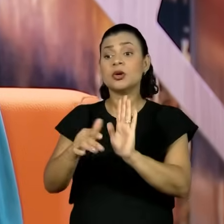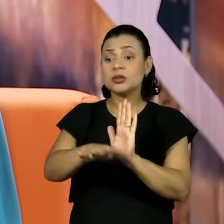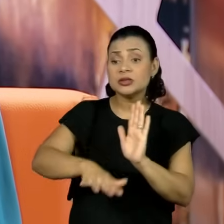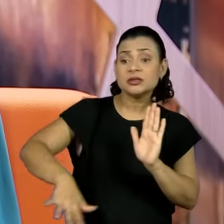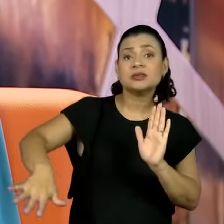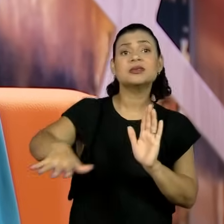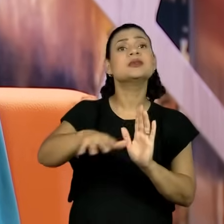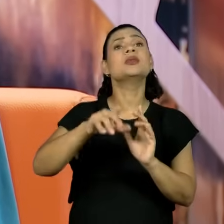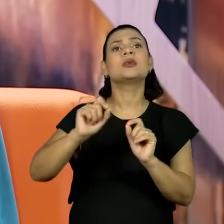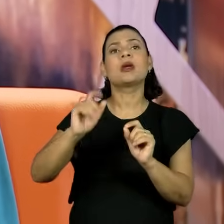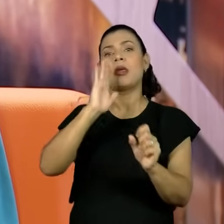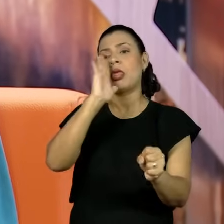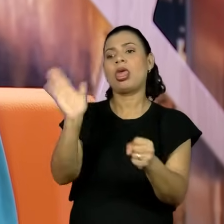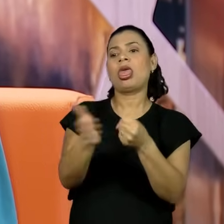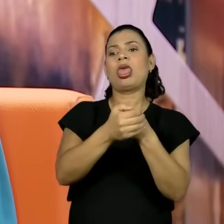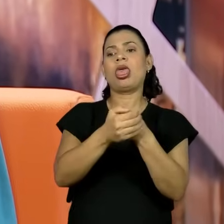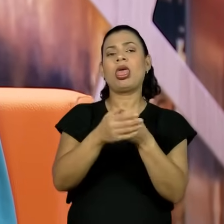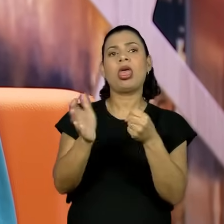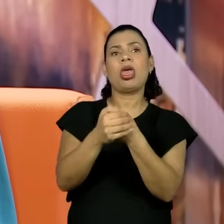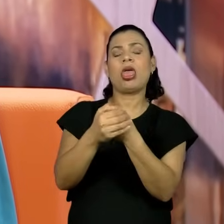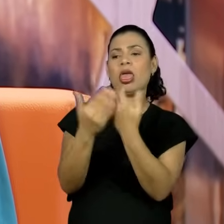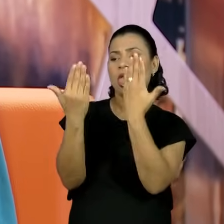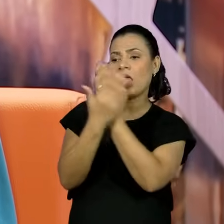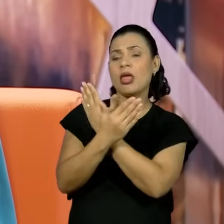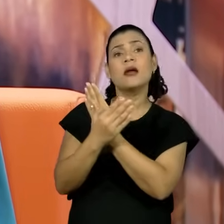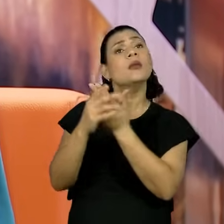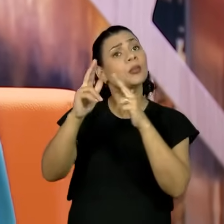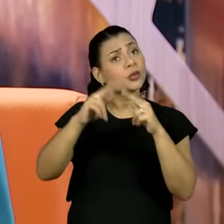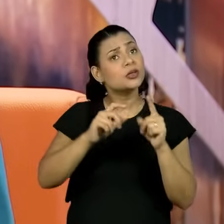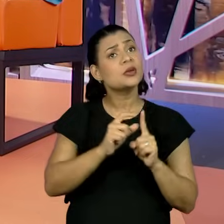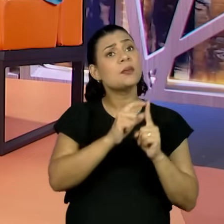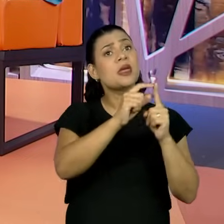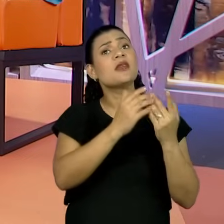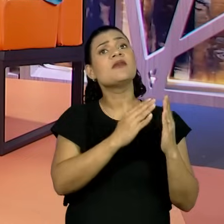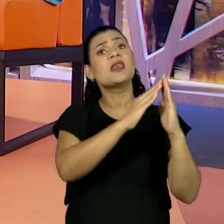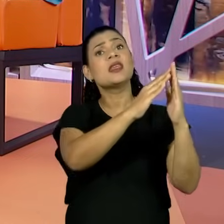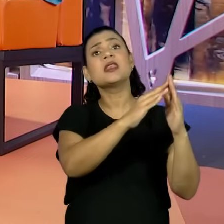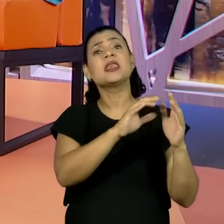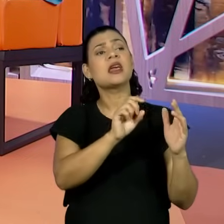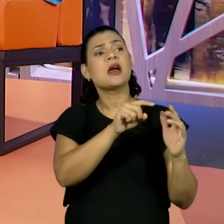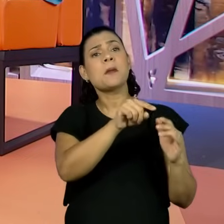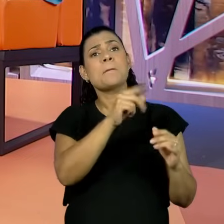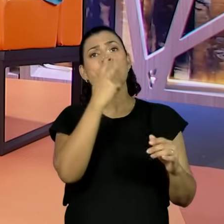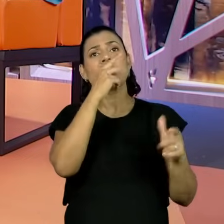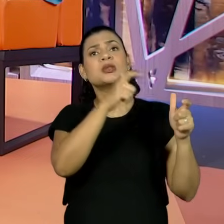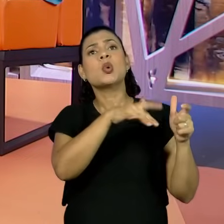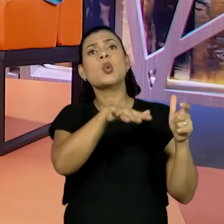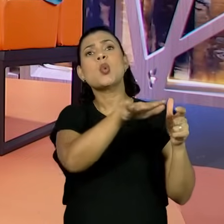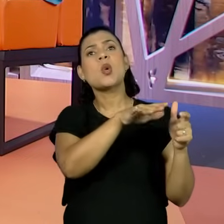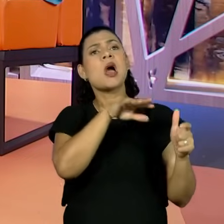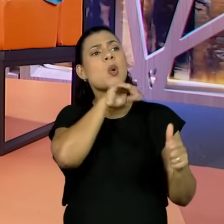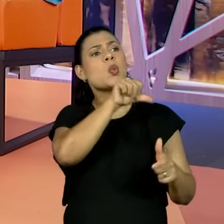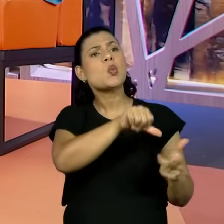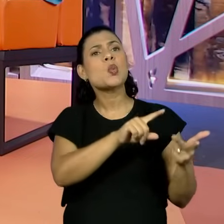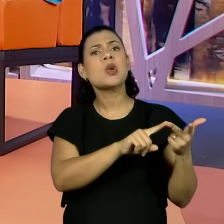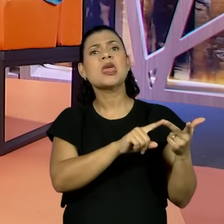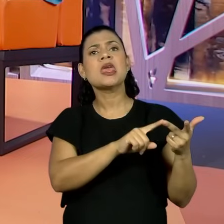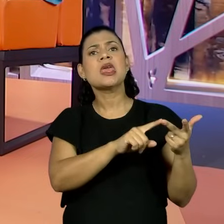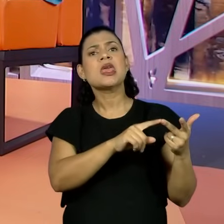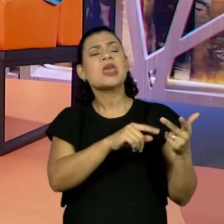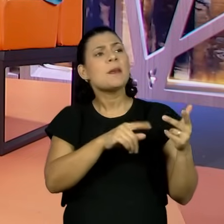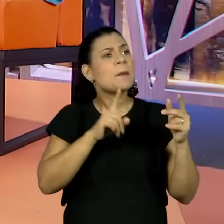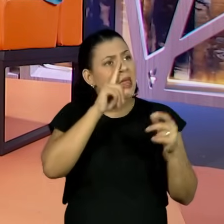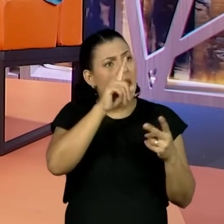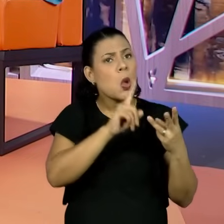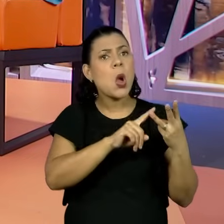é invisibilizado, é considerado as periferias, elas são marginalizadas, né? Sim. Então, eu acho que ter